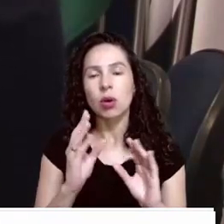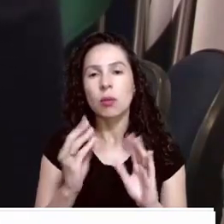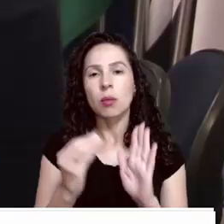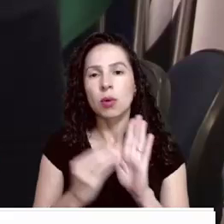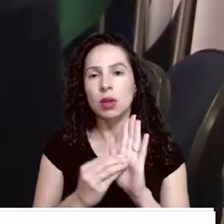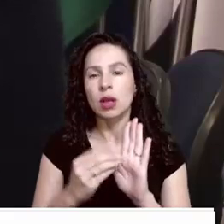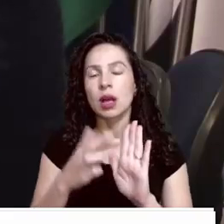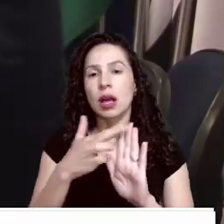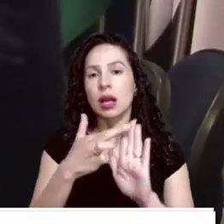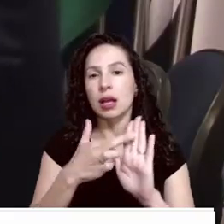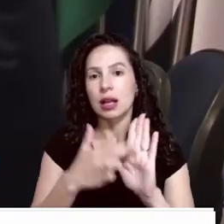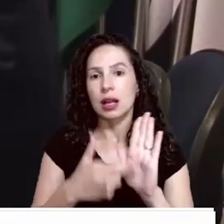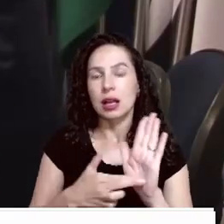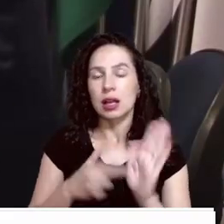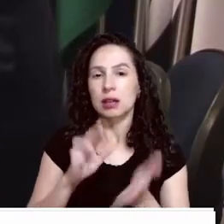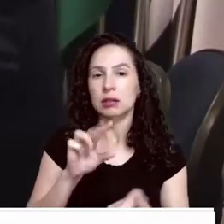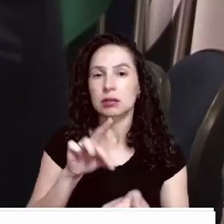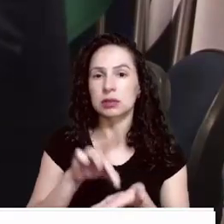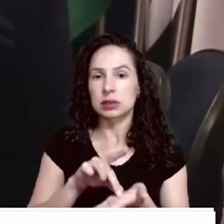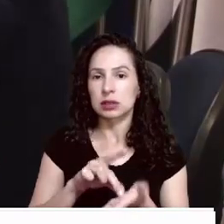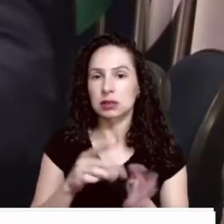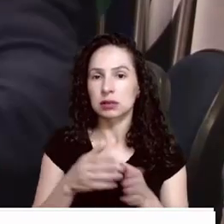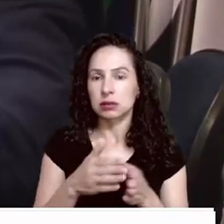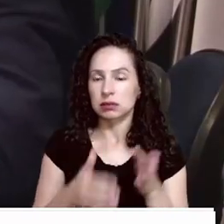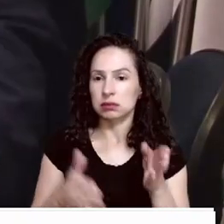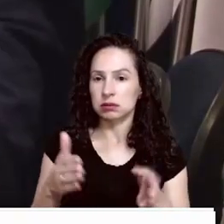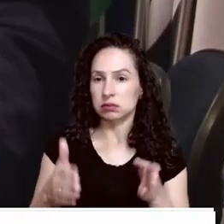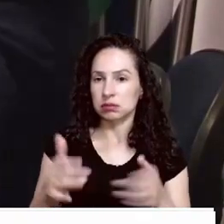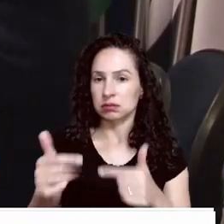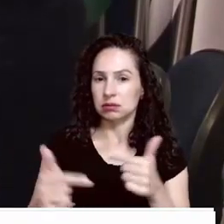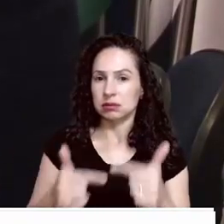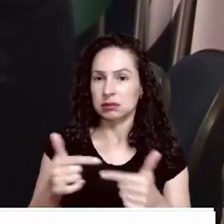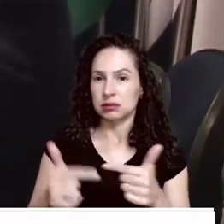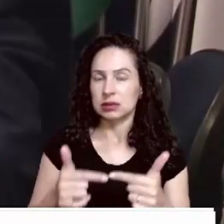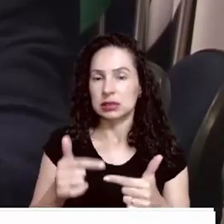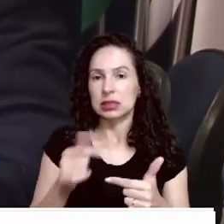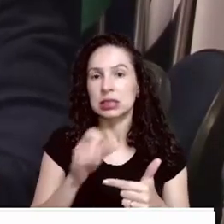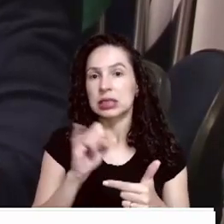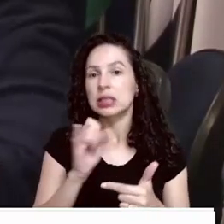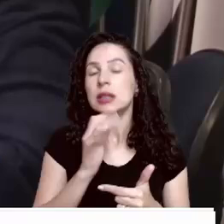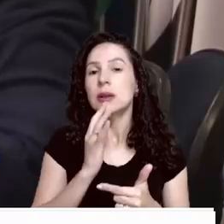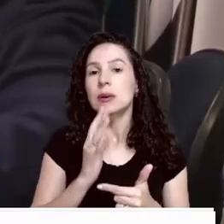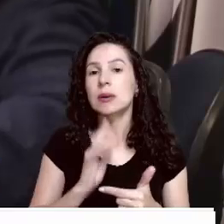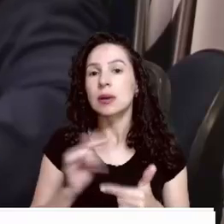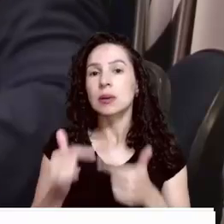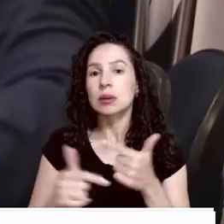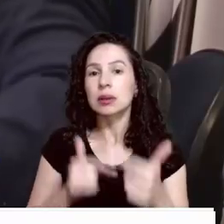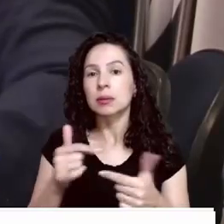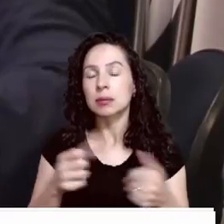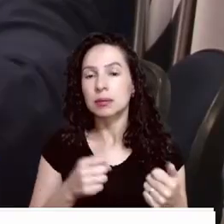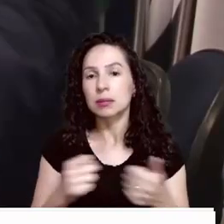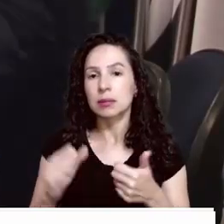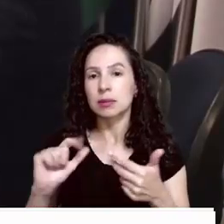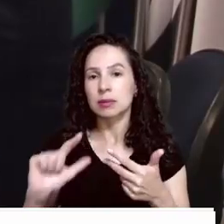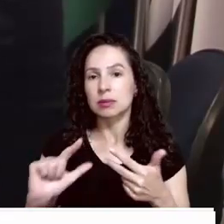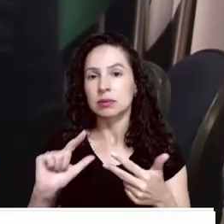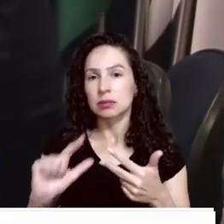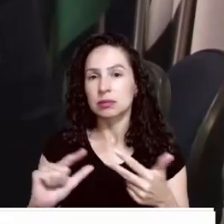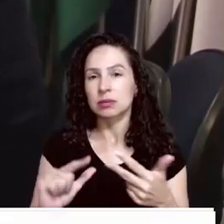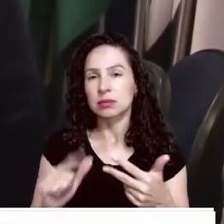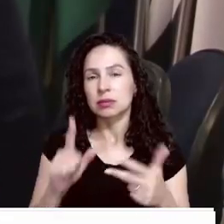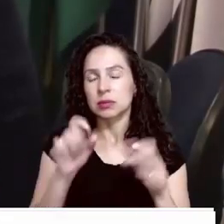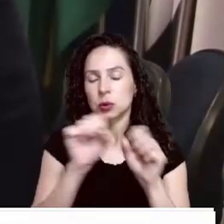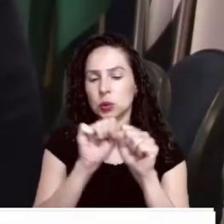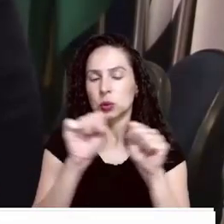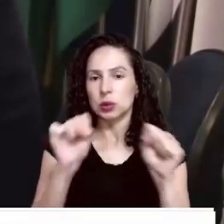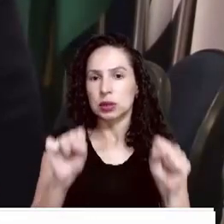regulamentação da questão do servidor. Para quem não conhece o serviço legislativo, o sistema de apoio